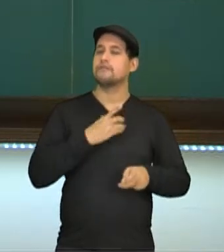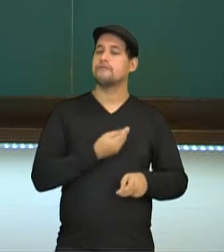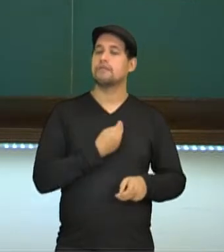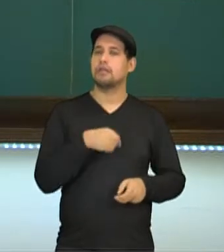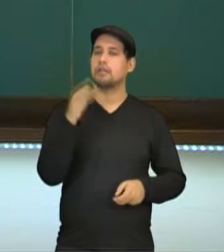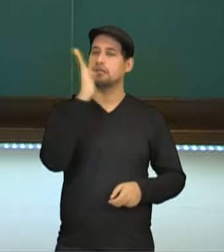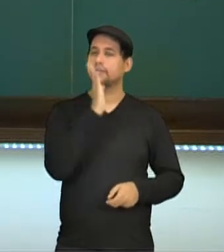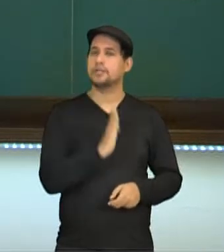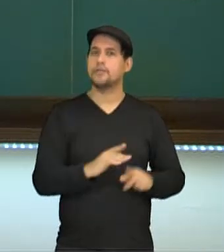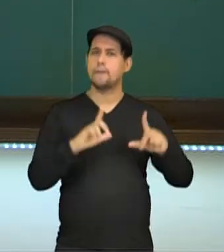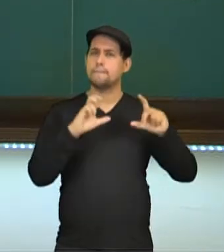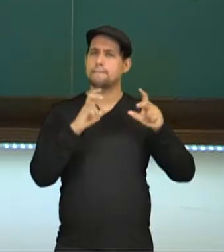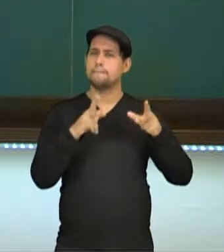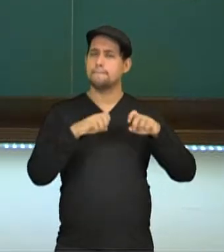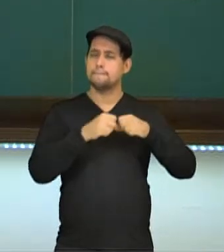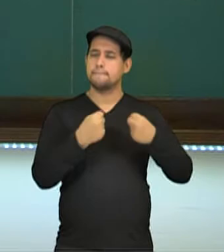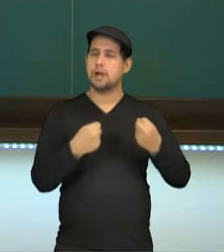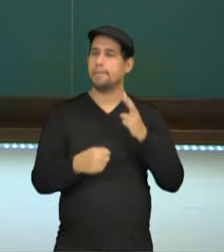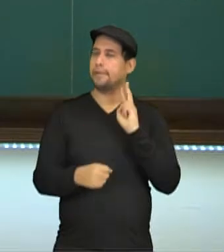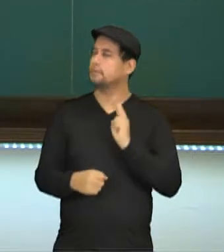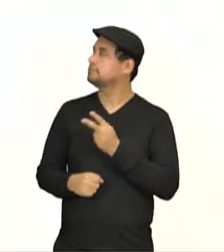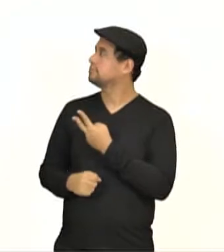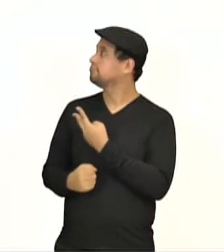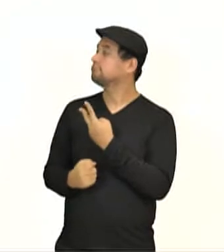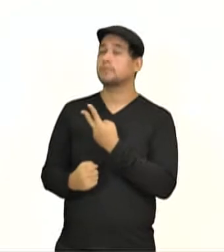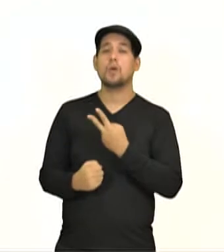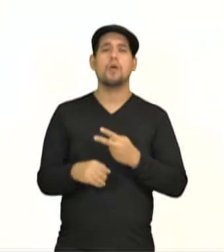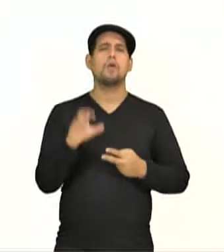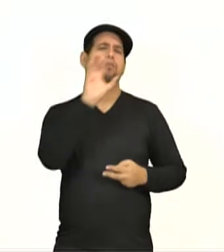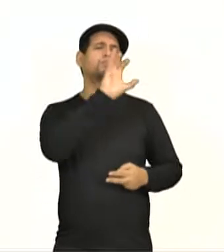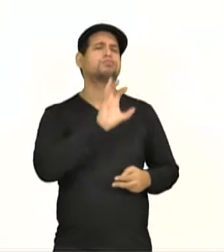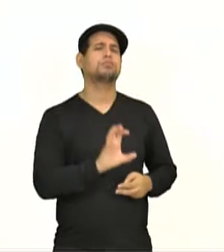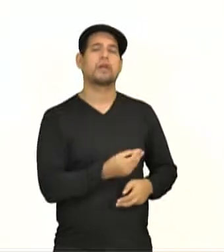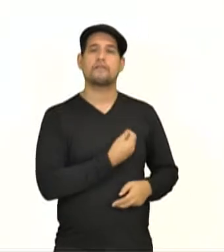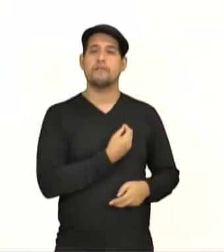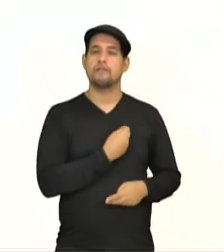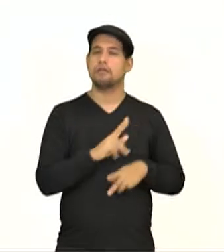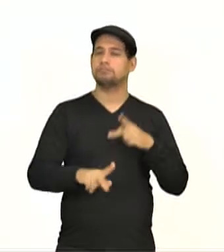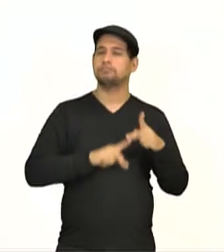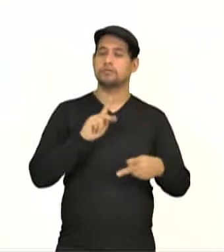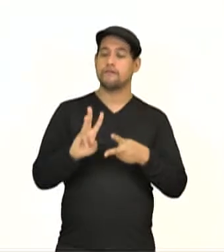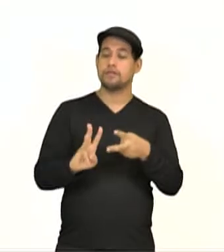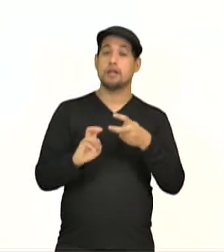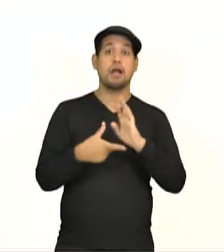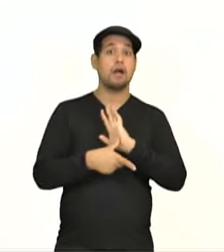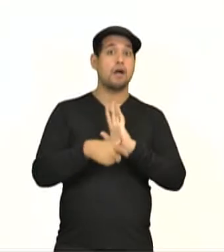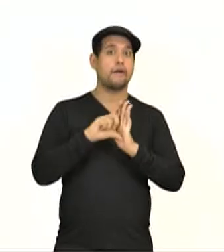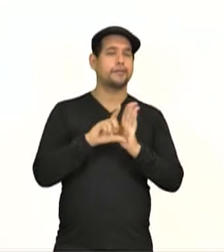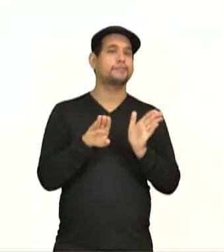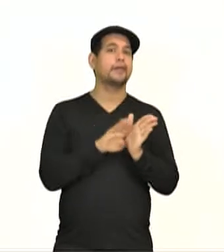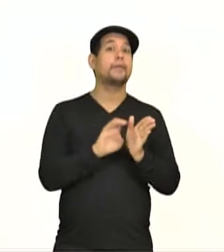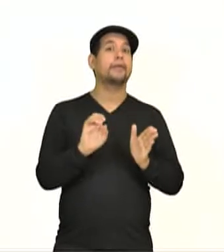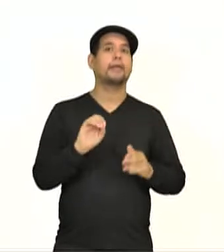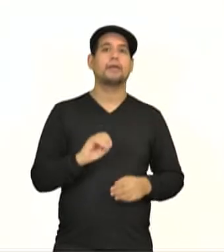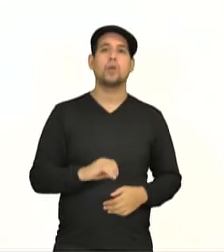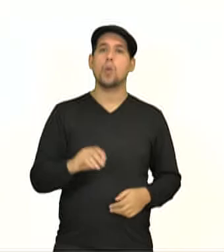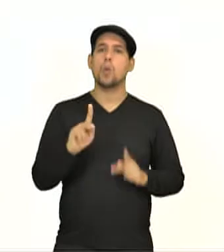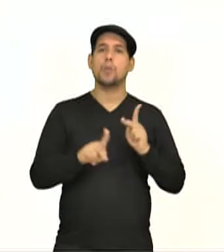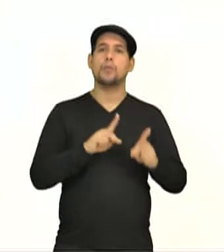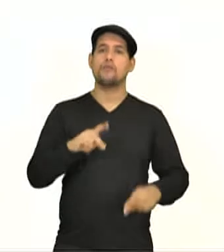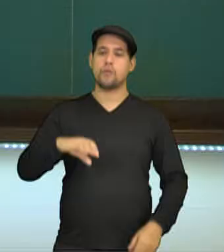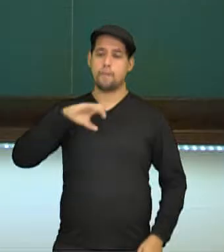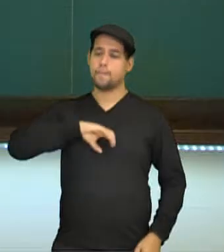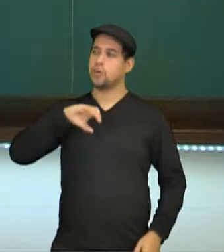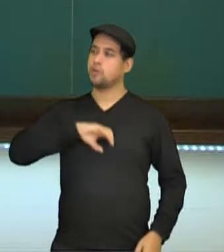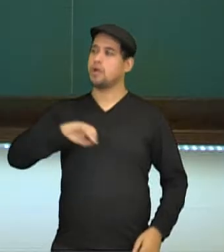Olha esse mapa aqui, né, da ocupação dos povos indígenas no Brasil antes da chegada dos portugueses, né?